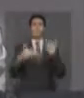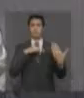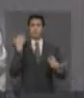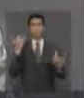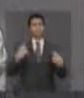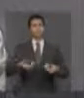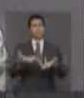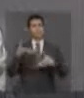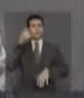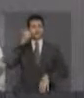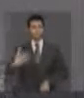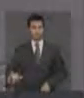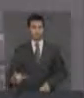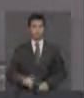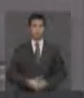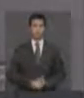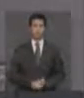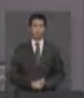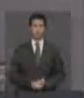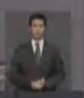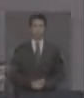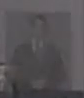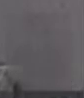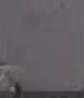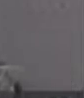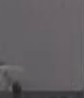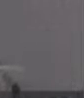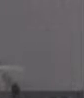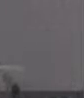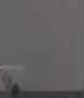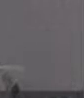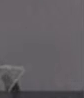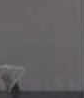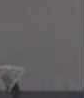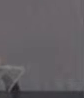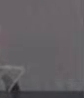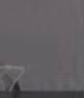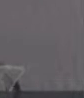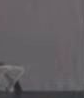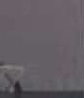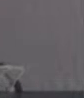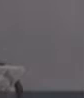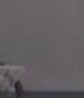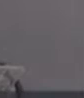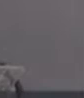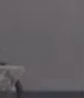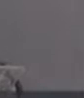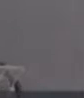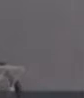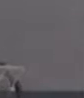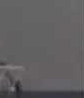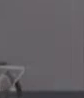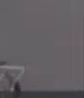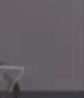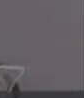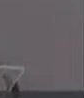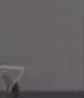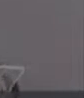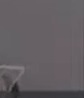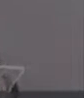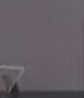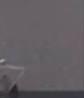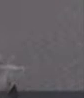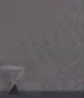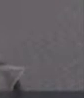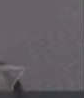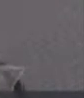Quero também reconhecer aqui que nós temos um sistema único de saúde que